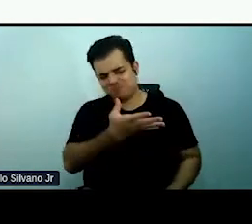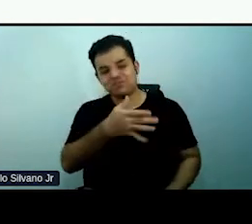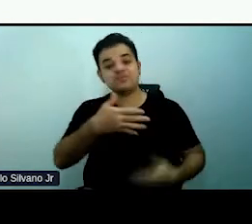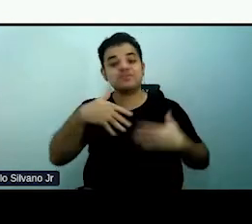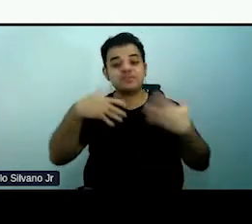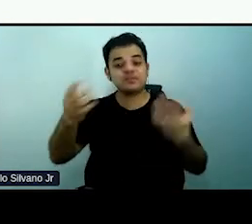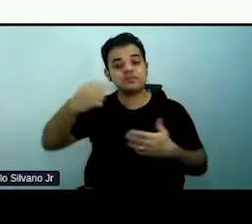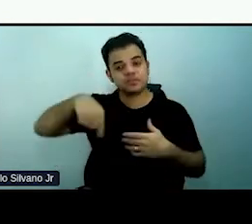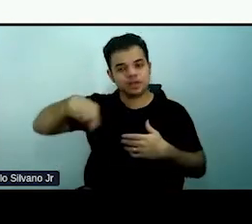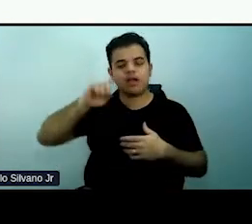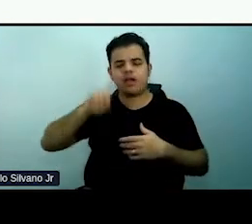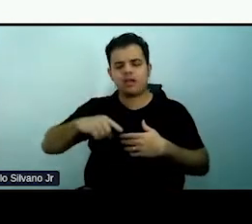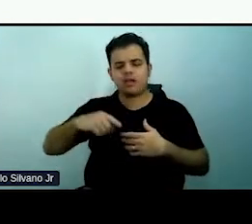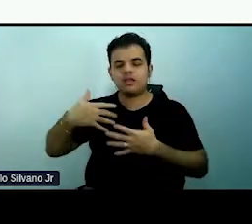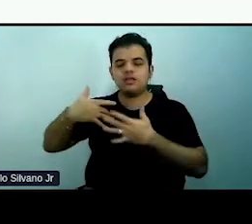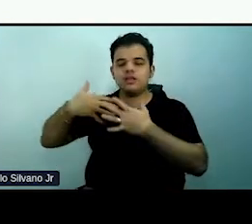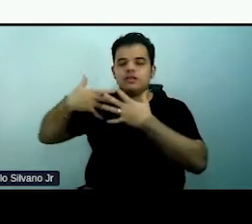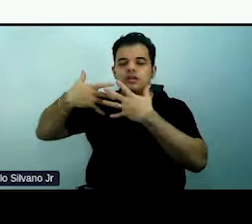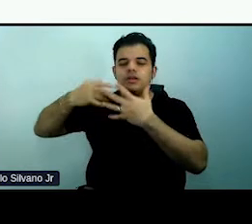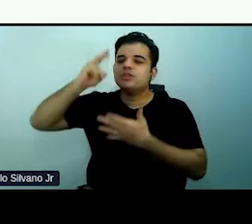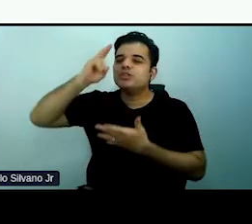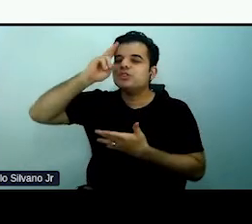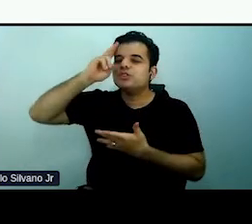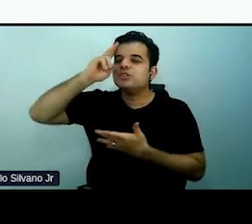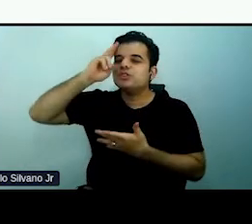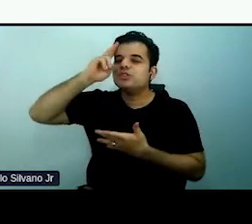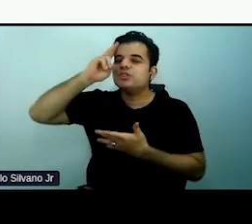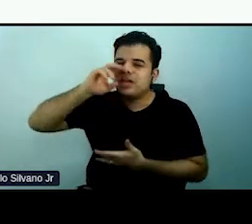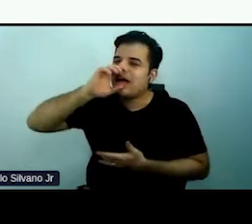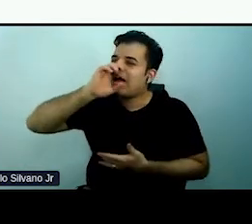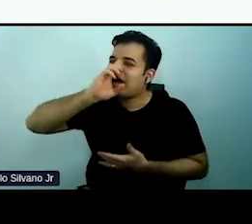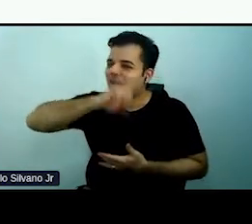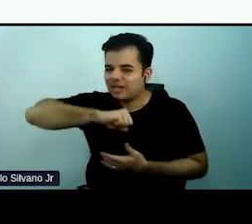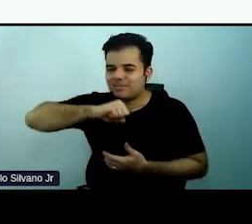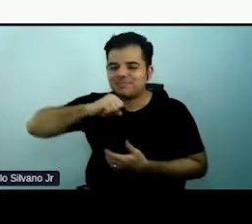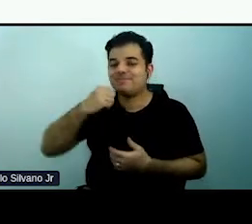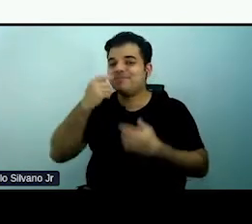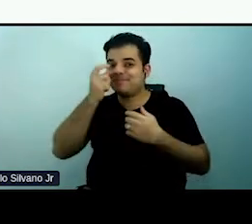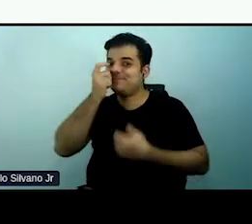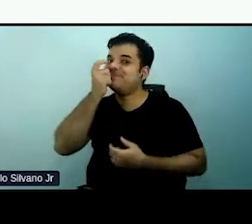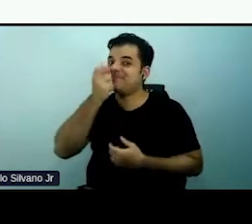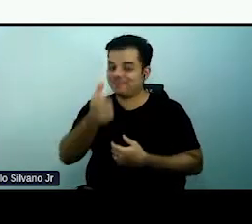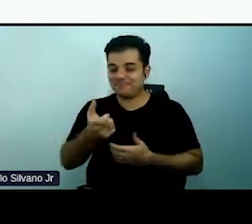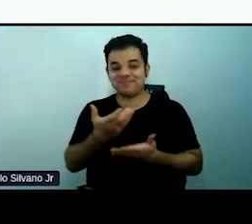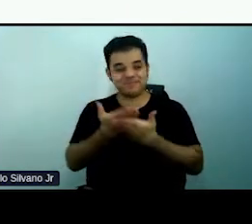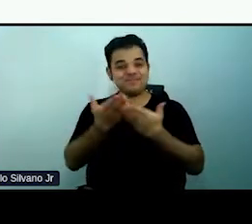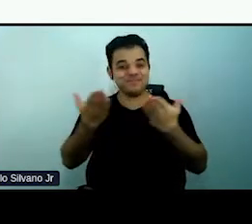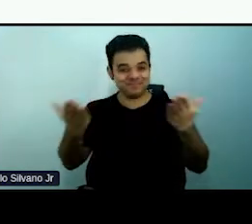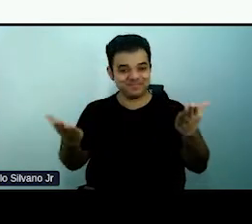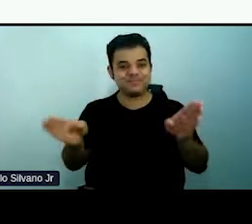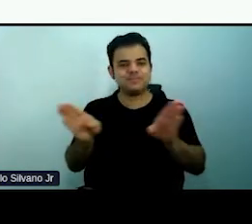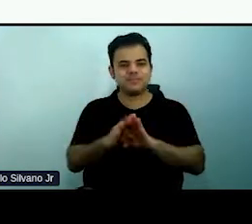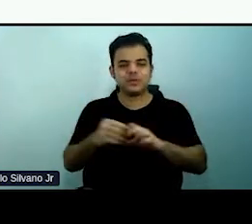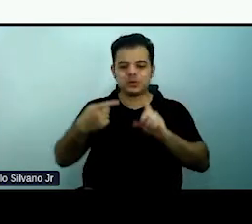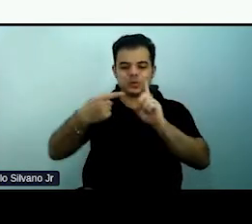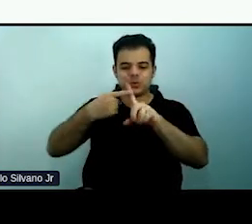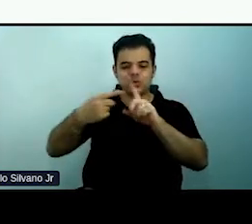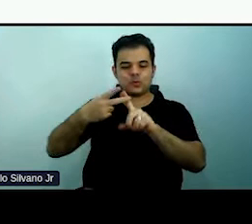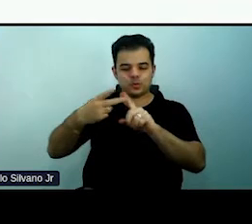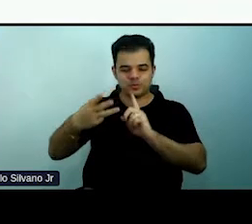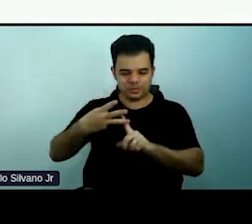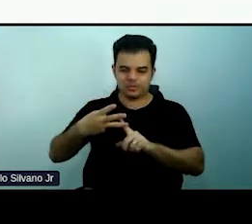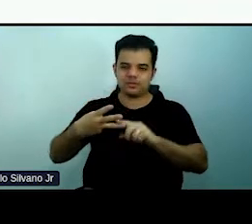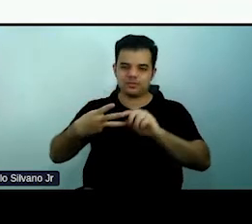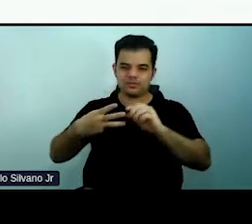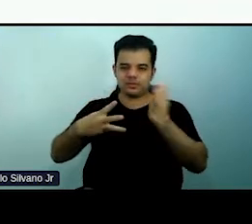essa história, a gente vai contar uma historinha aqui para vocês, espero que seja bem interessante, e ela vai ser descrita em três etapas,